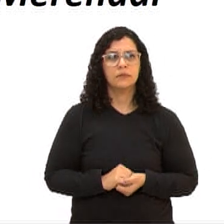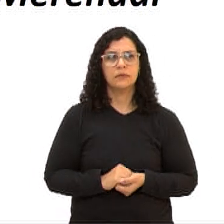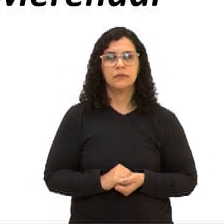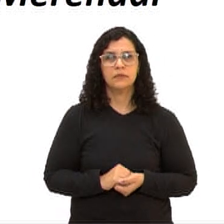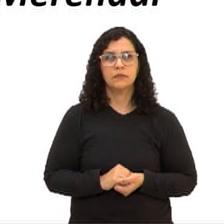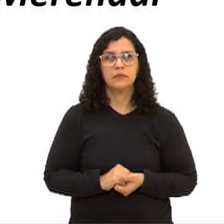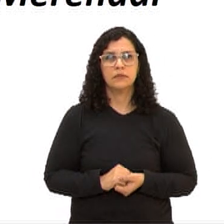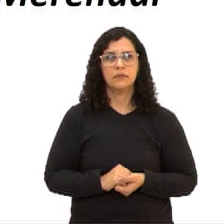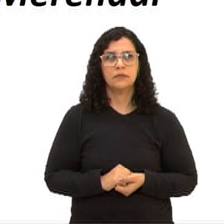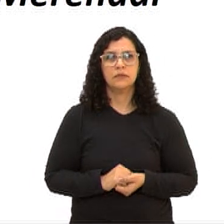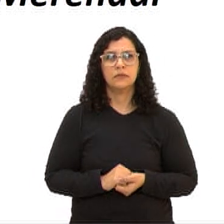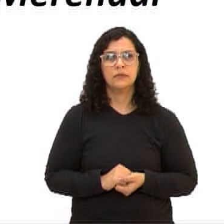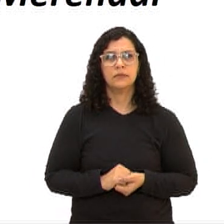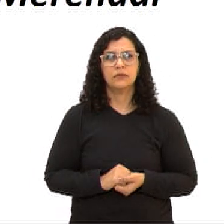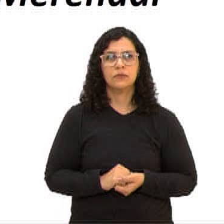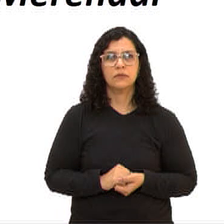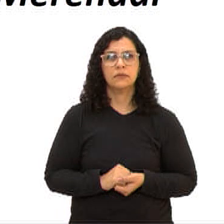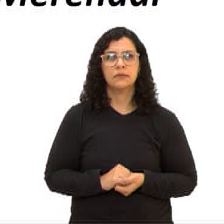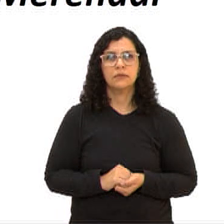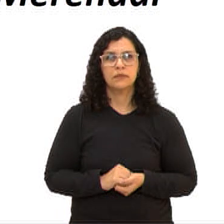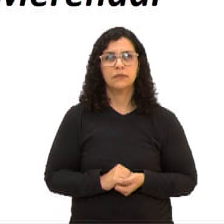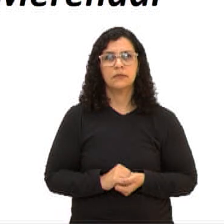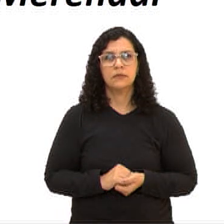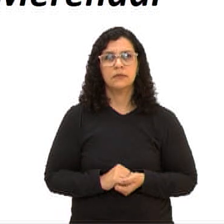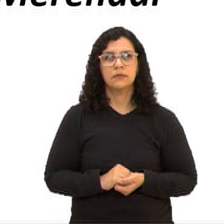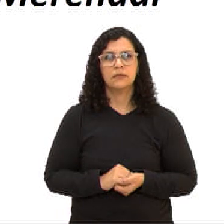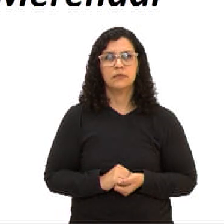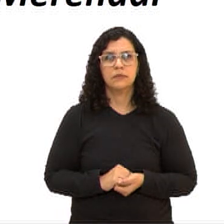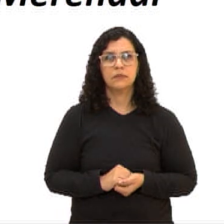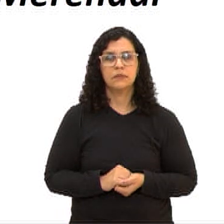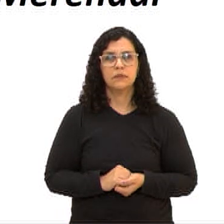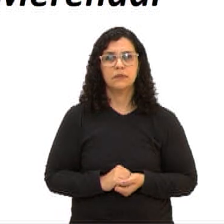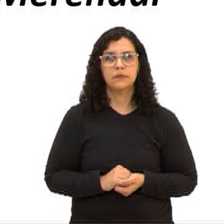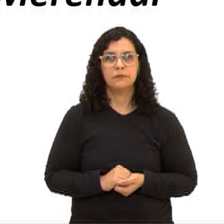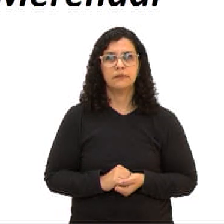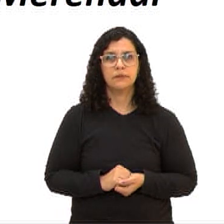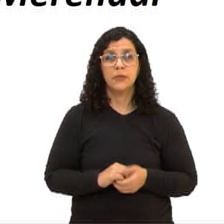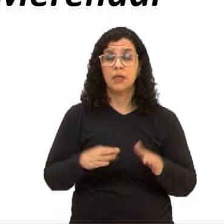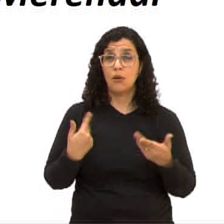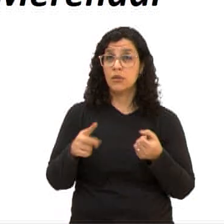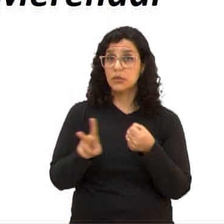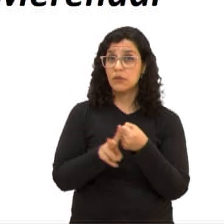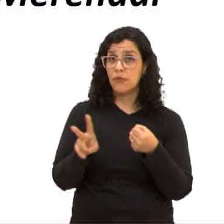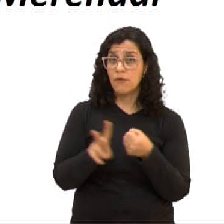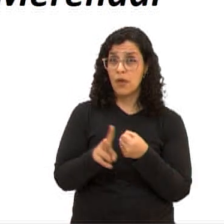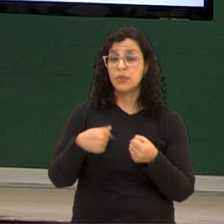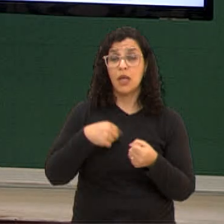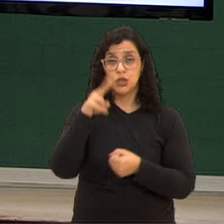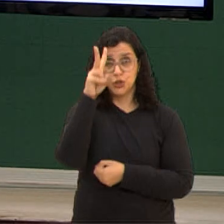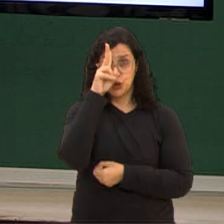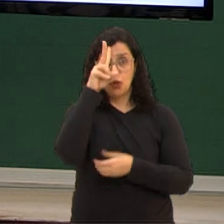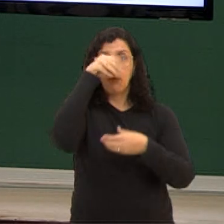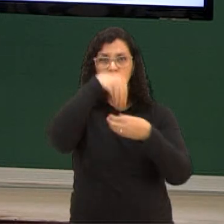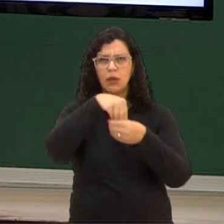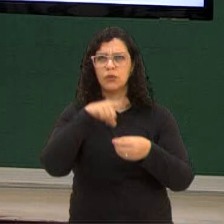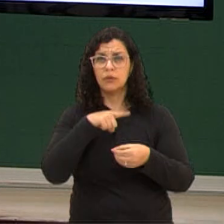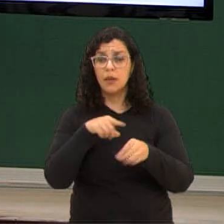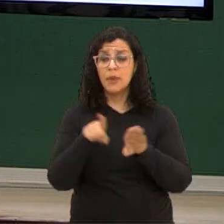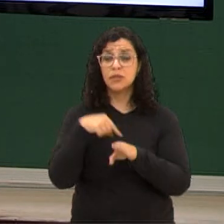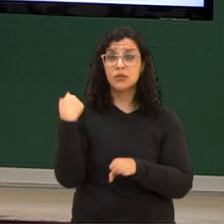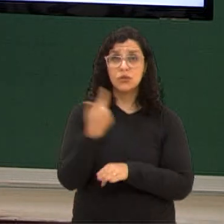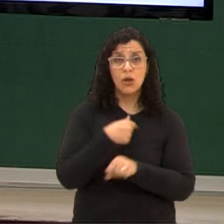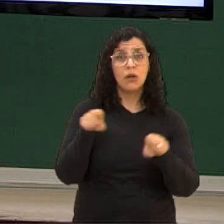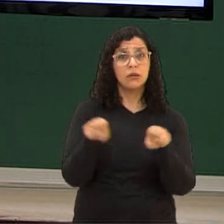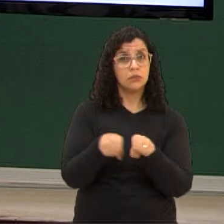las rutinas de Los Simpson, Gaturro e também del nuestro dia a dia. Então, são verbos utilizados para representar a rotina